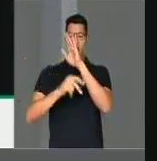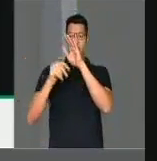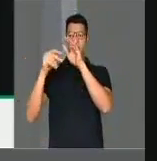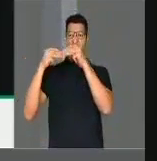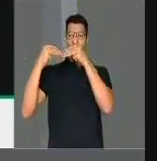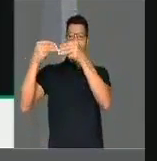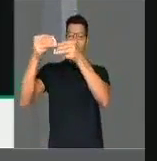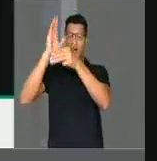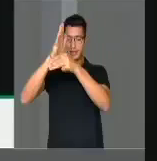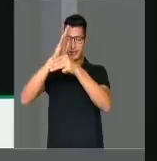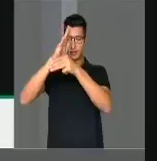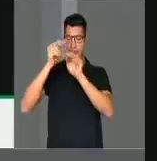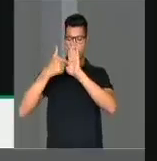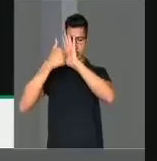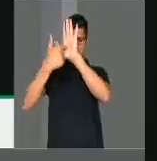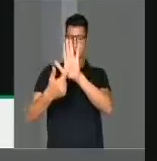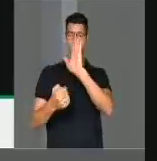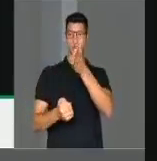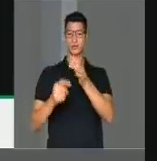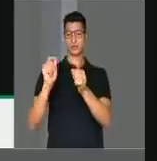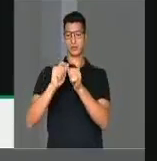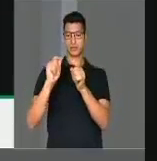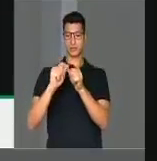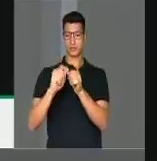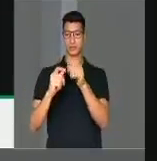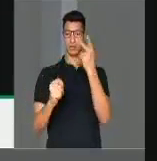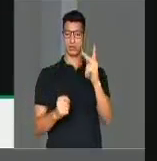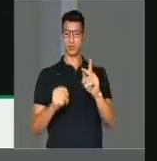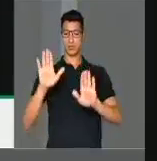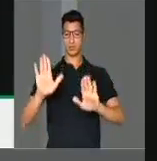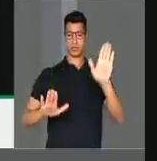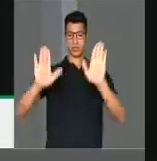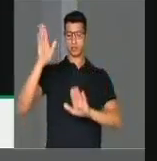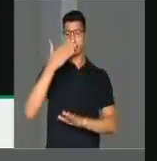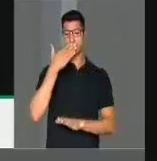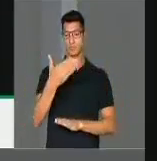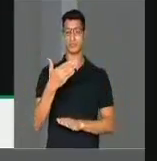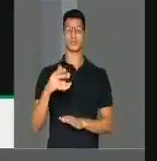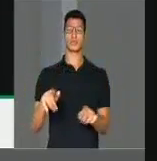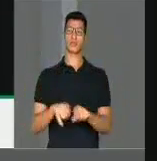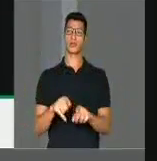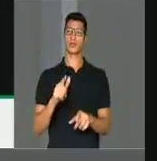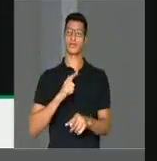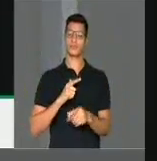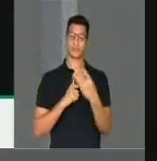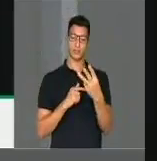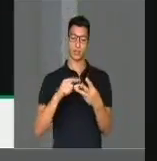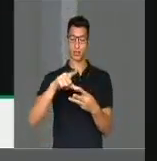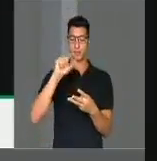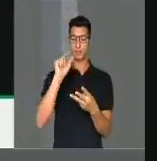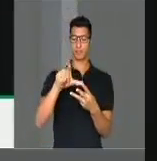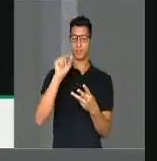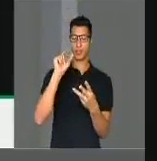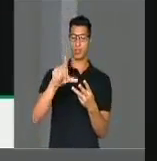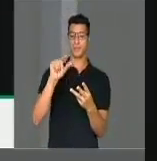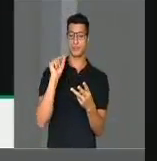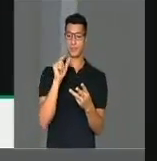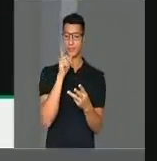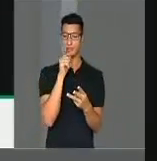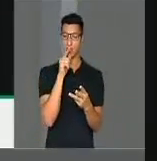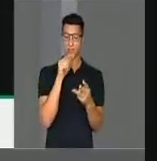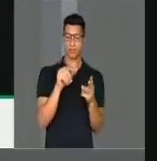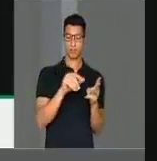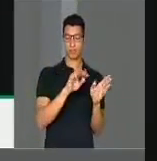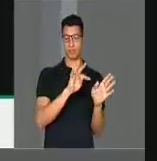projeto, o ministro Helder Barbalho já está sinalizando em fazer as solicitações, os procedimentos. Existem 3 alternativas